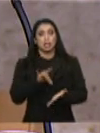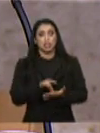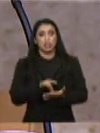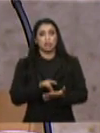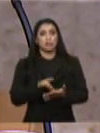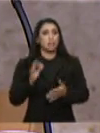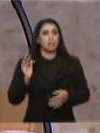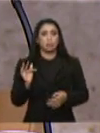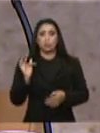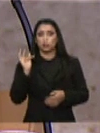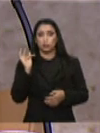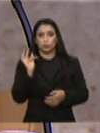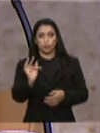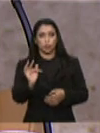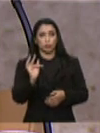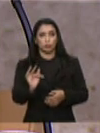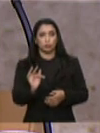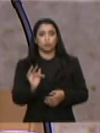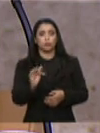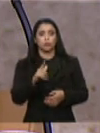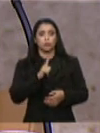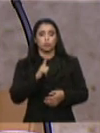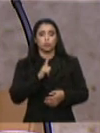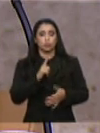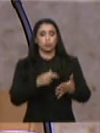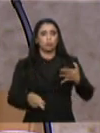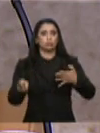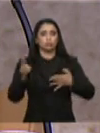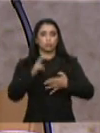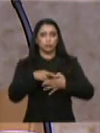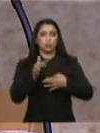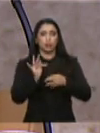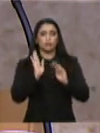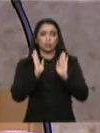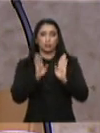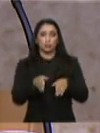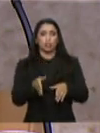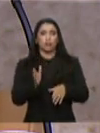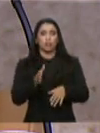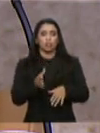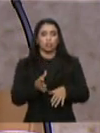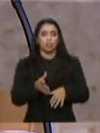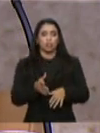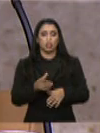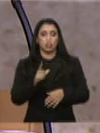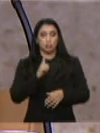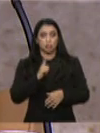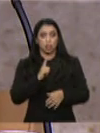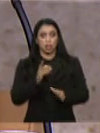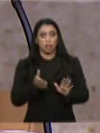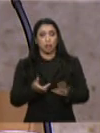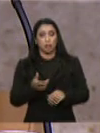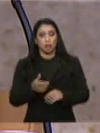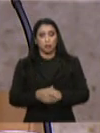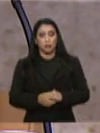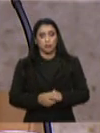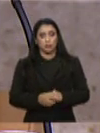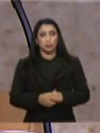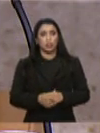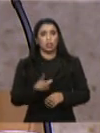para o futuro do deciso transitado em julgado. E eu aponto como leading case o